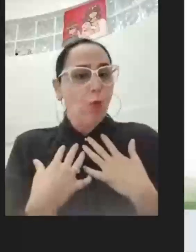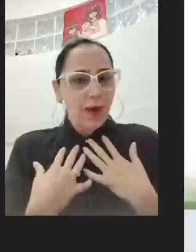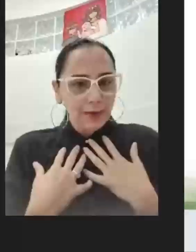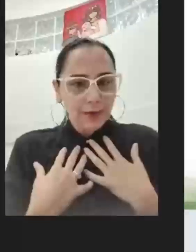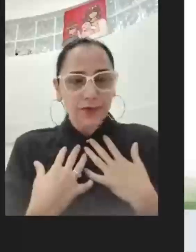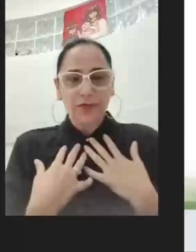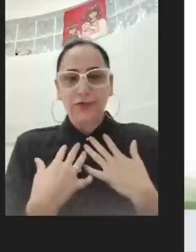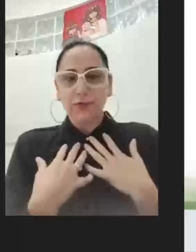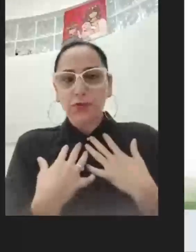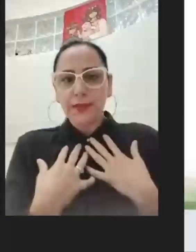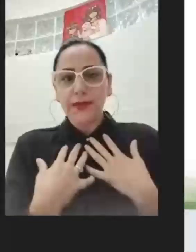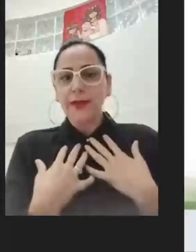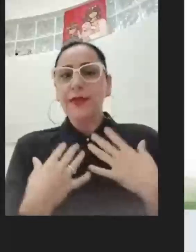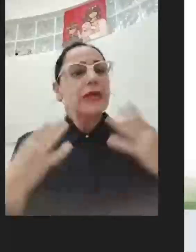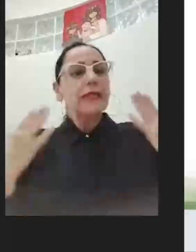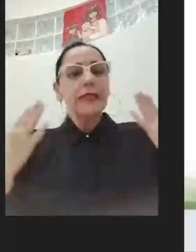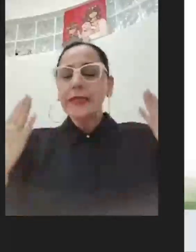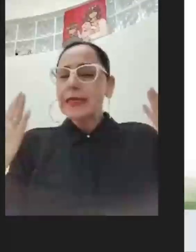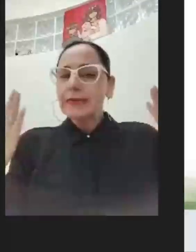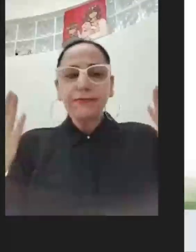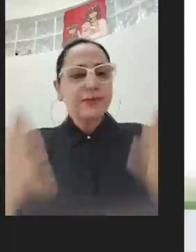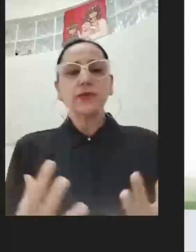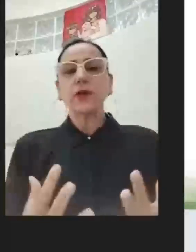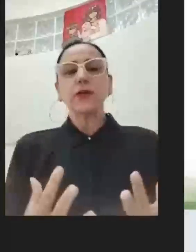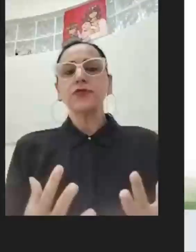sei o quanto a gente muda.